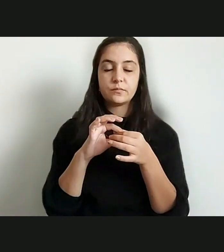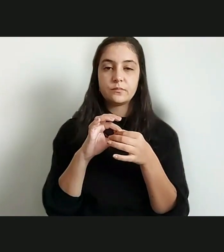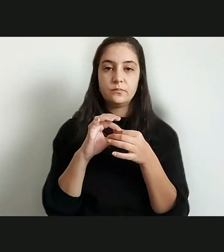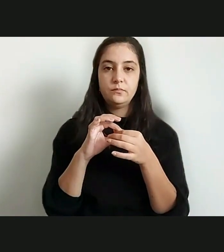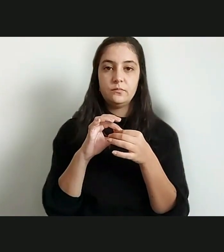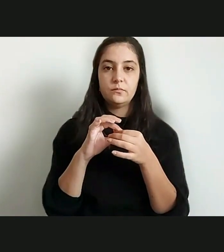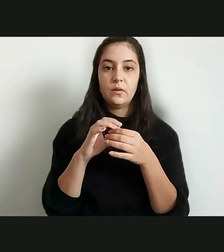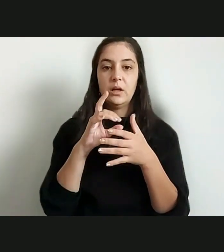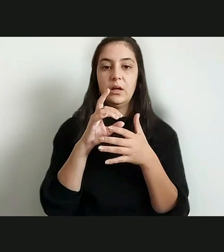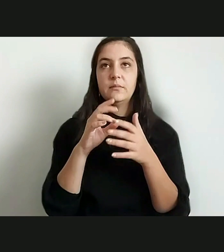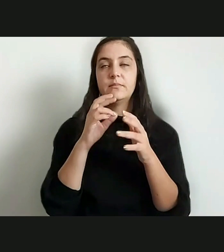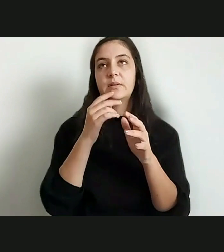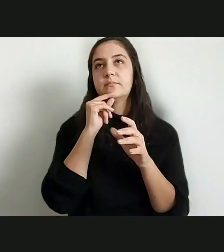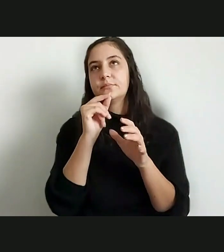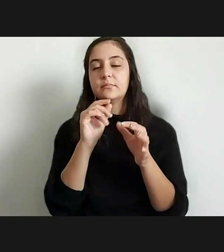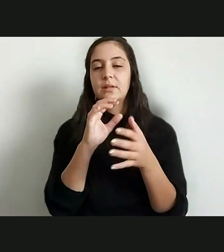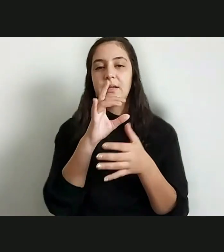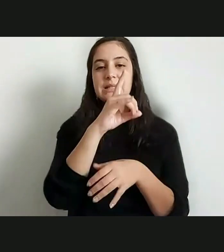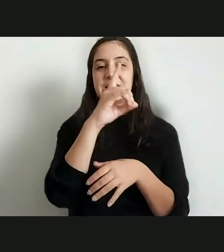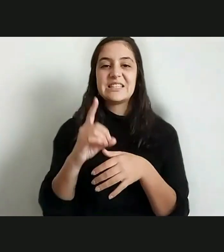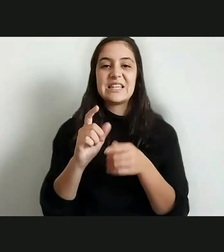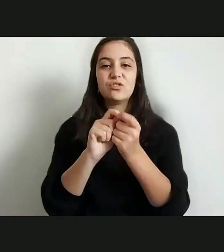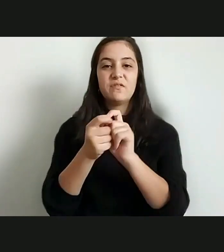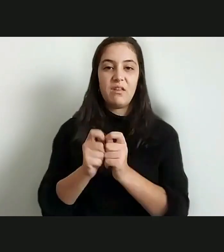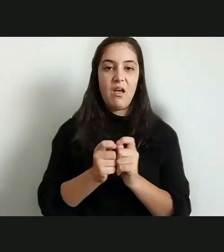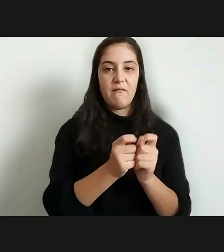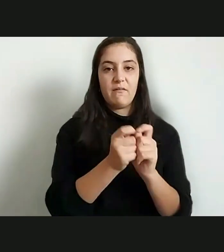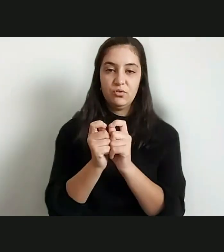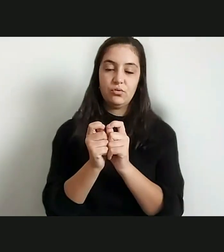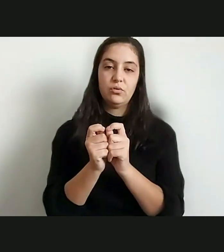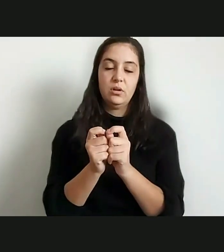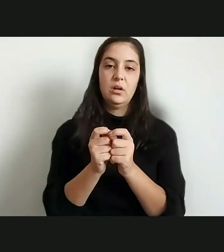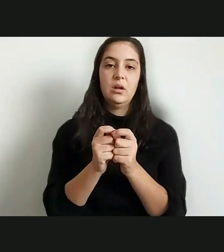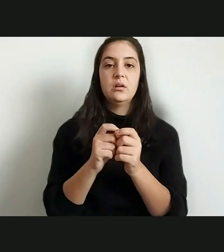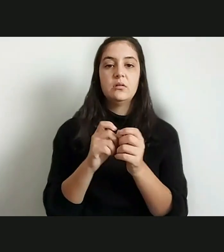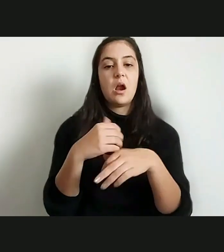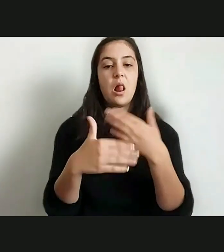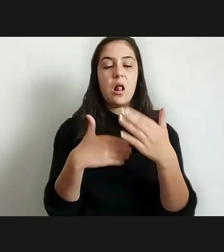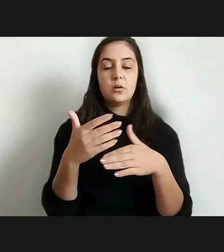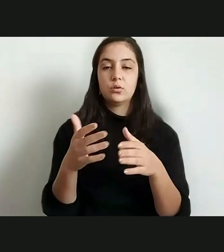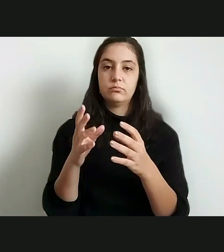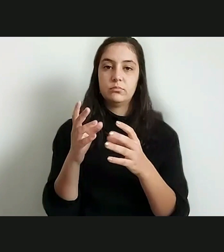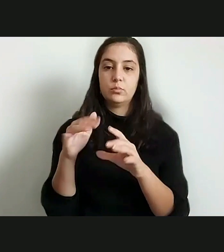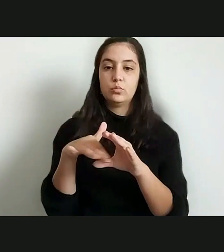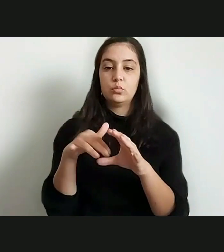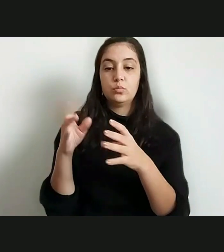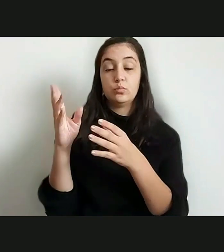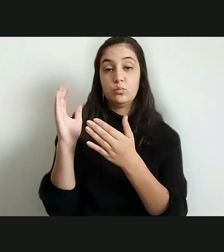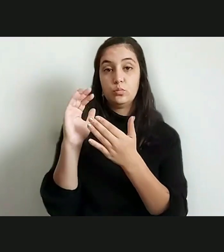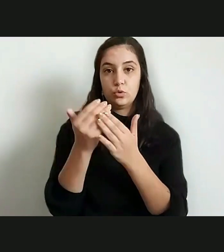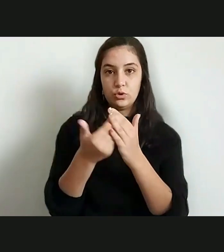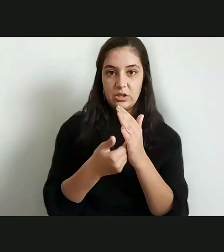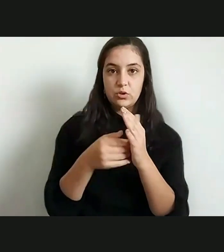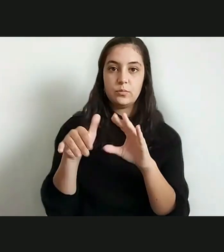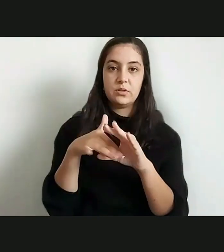6 condições, ou as 6 variáveis para a condução, a promoção de processos participativos a partir da